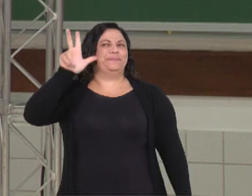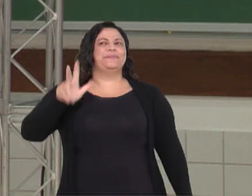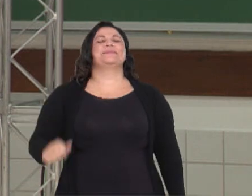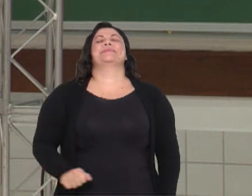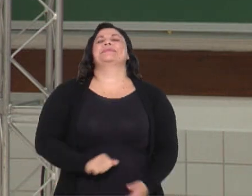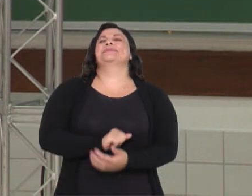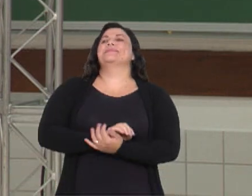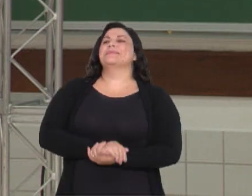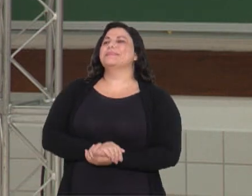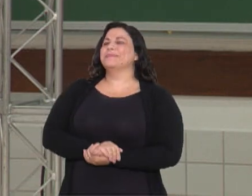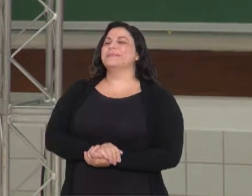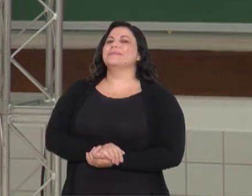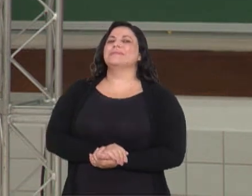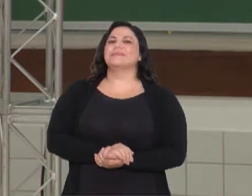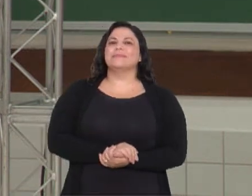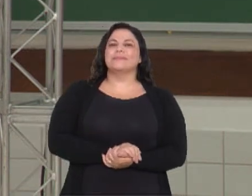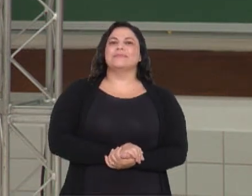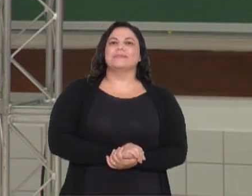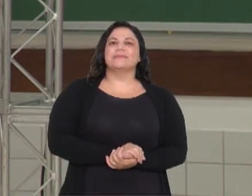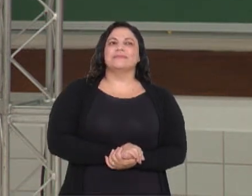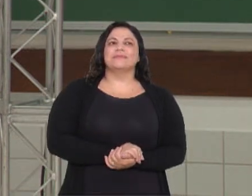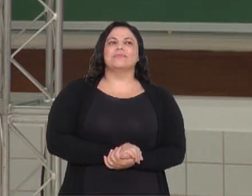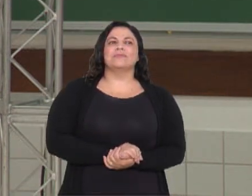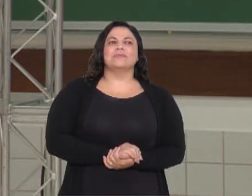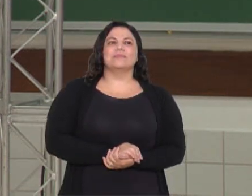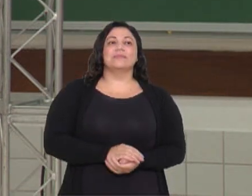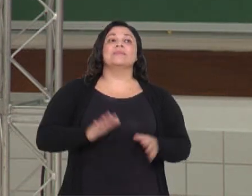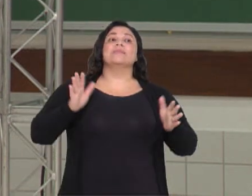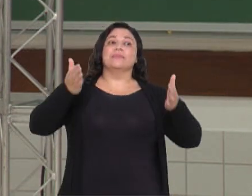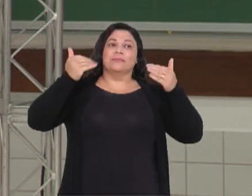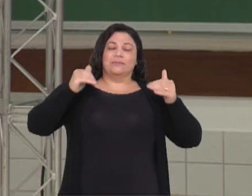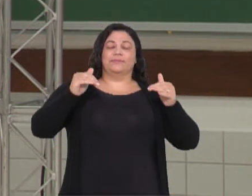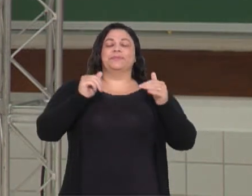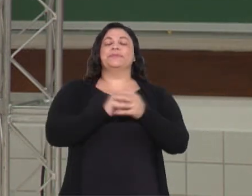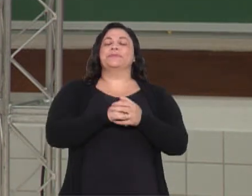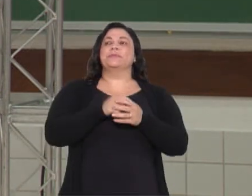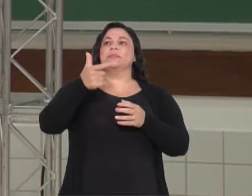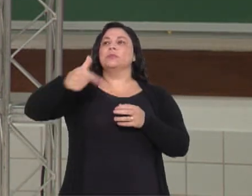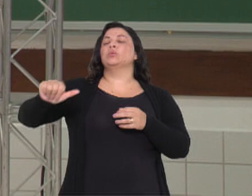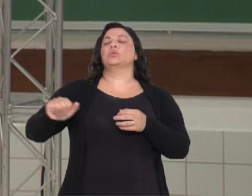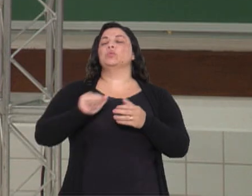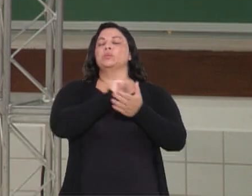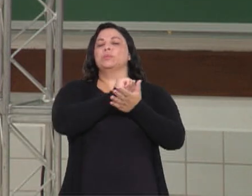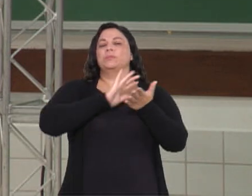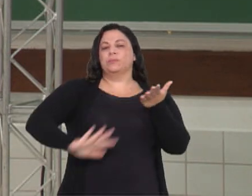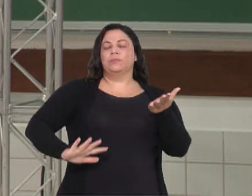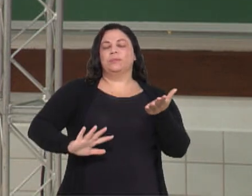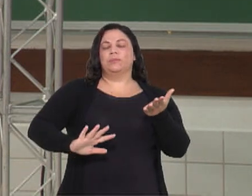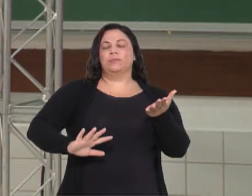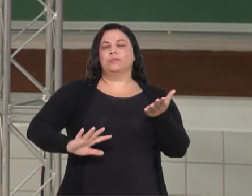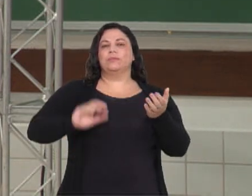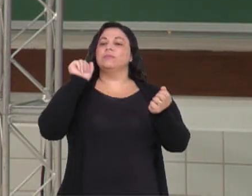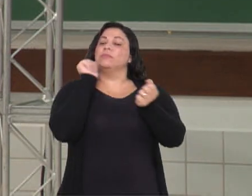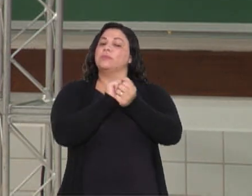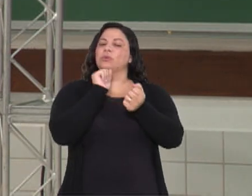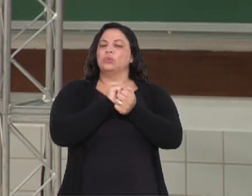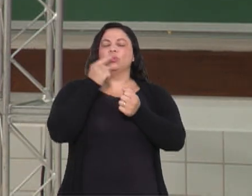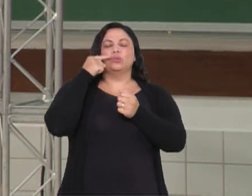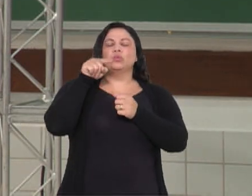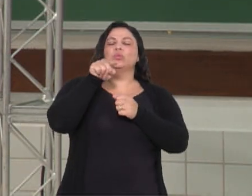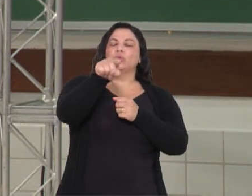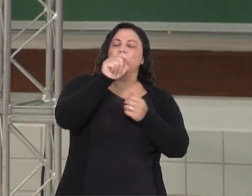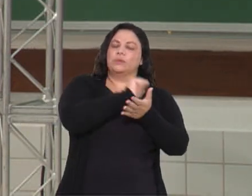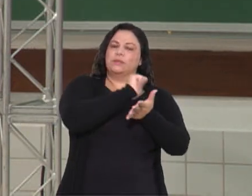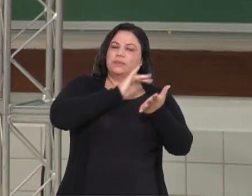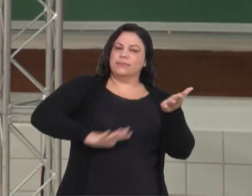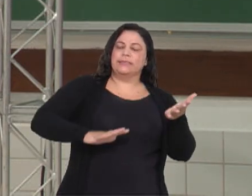gente. Ainda falando de circunferência, mais um aqui que a gente quer com vocês fazer exercício para poder